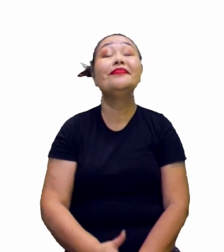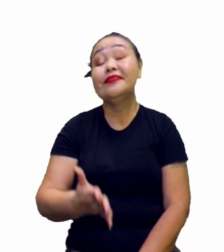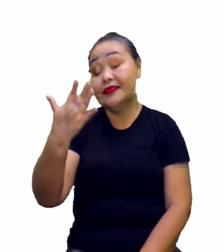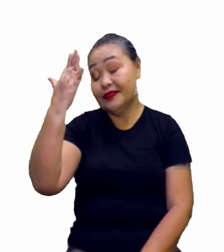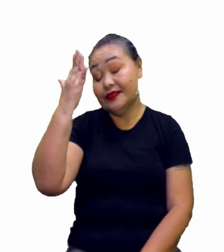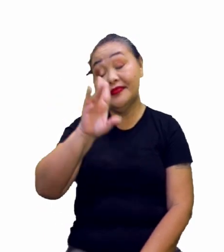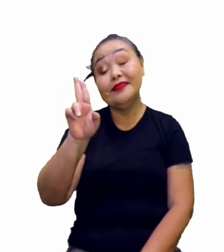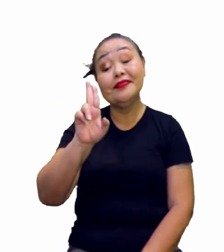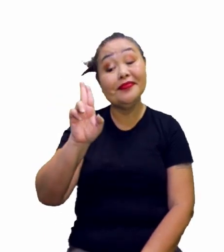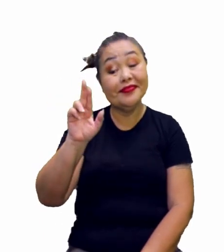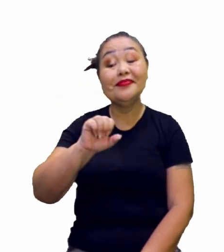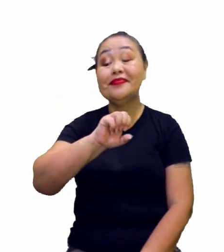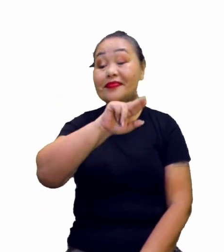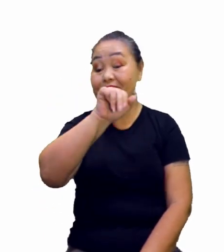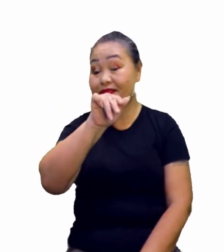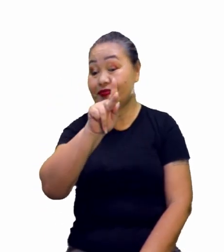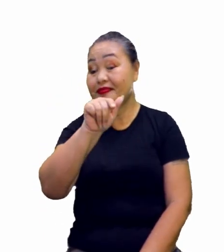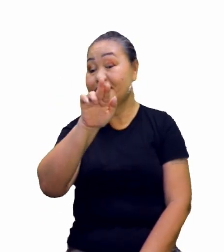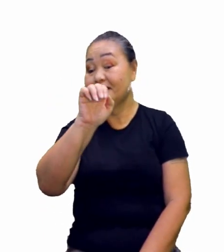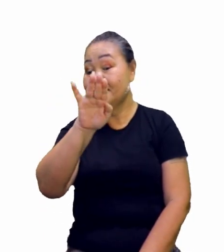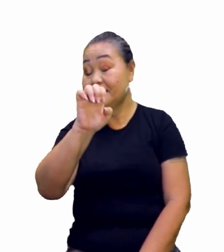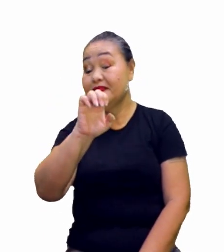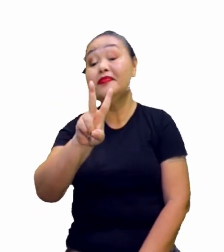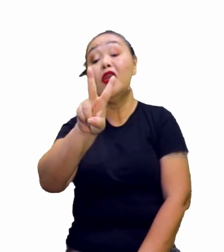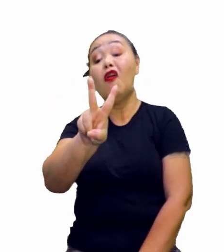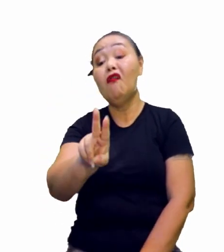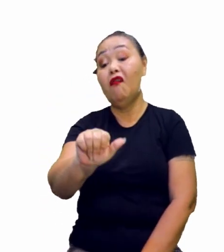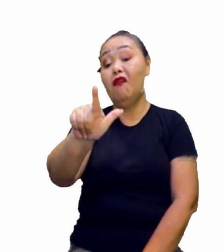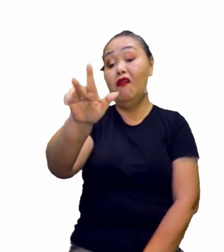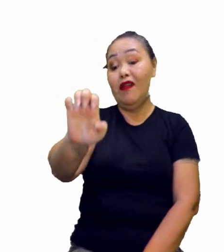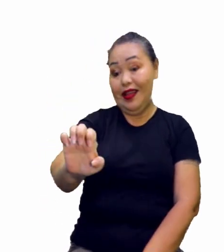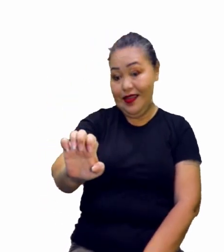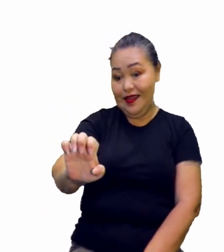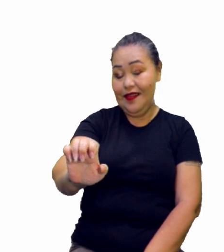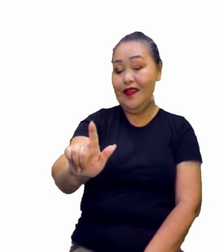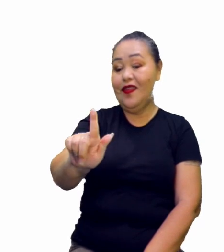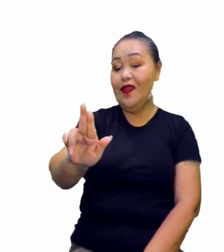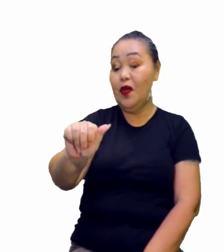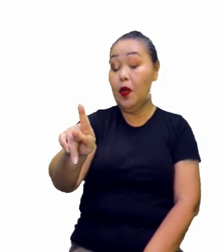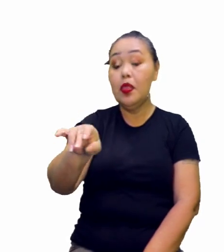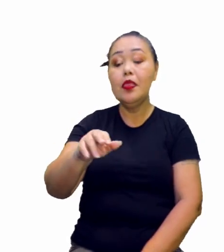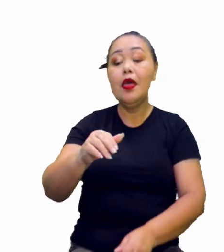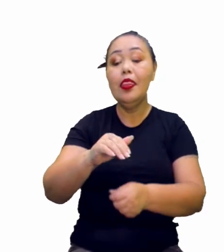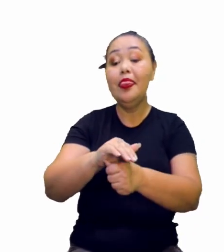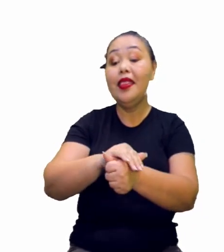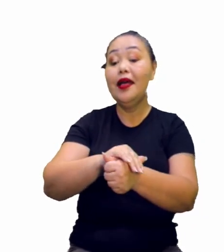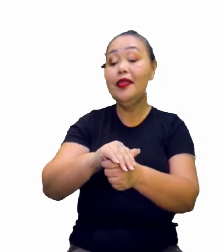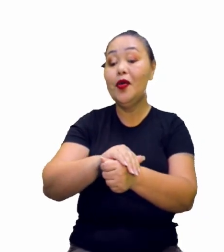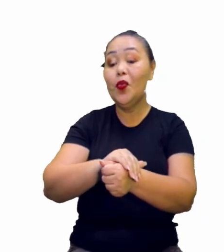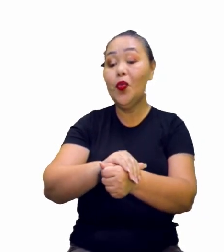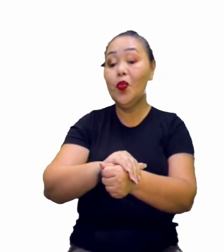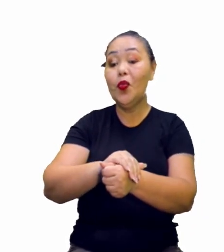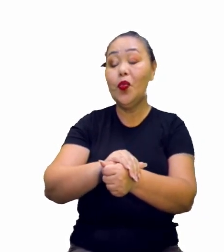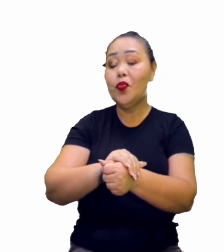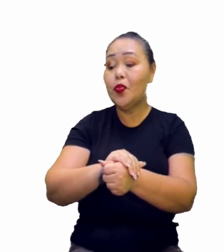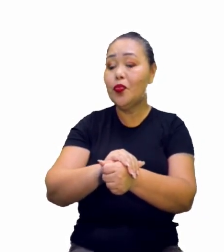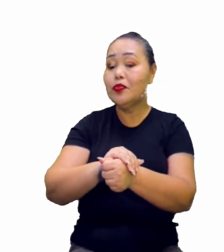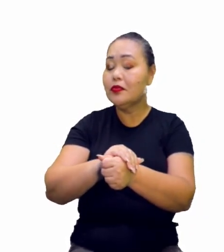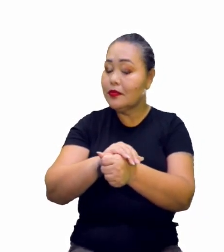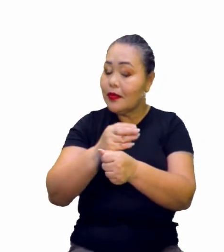Lá em São Francisco do Guaporé, lá no Vale do Guaporé, tem tartaruga. Uma